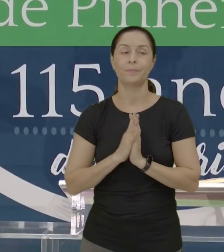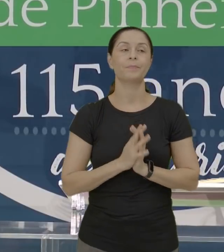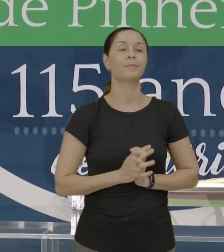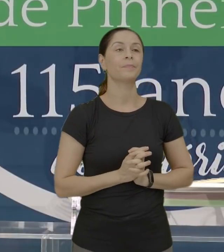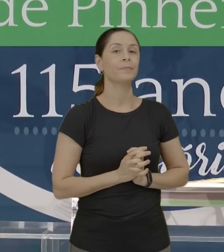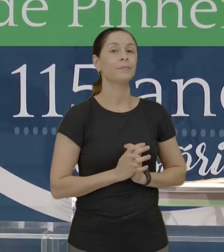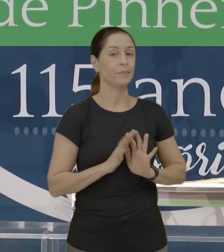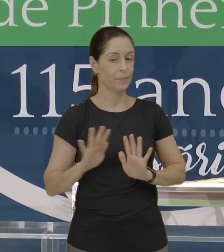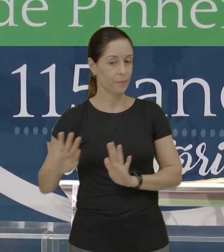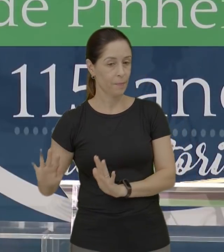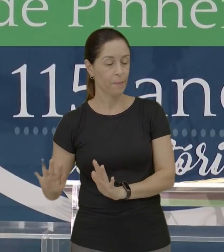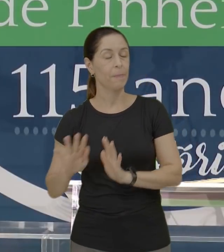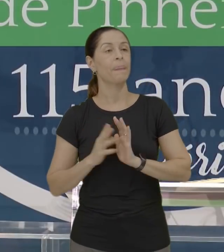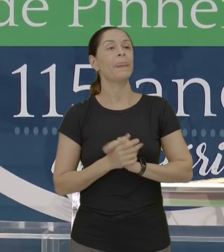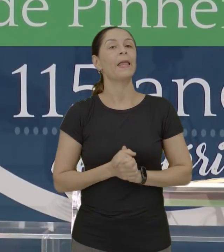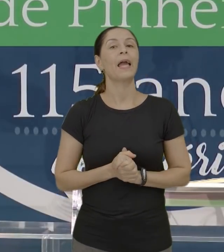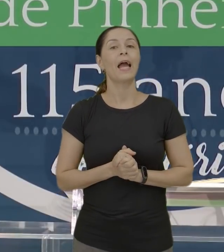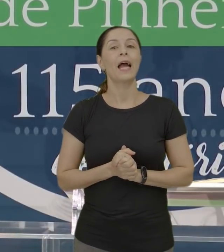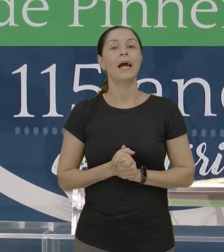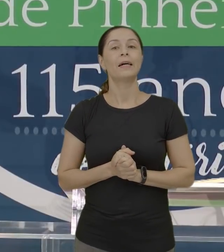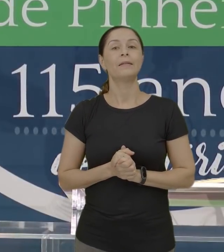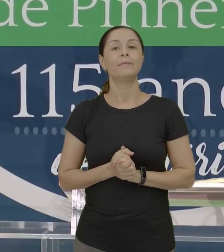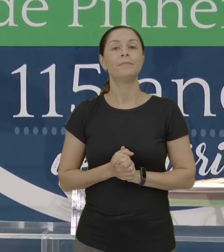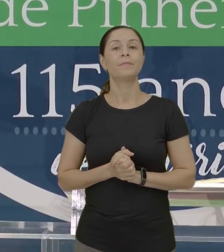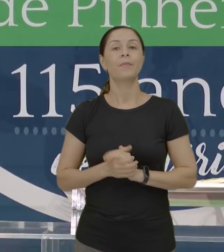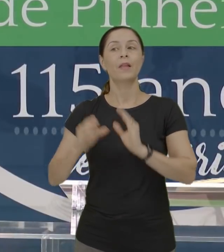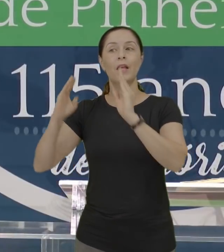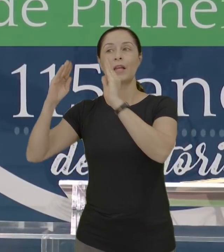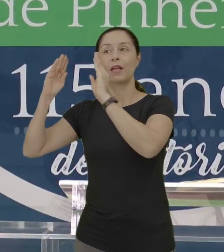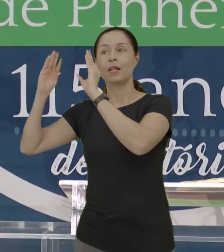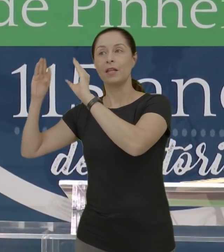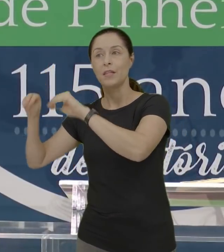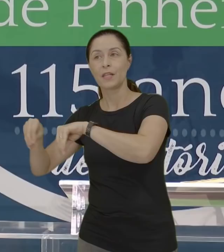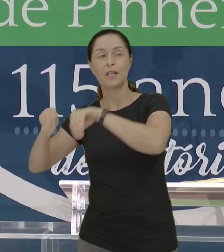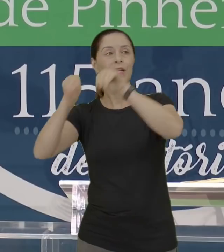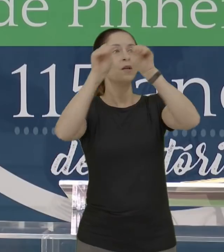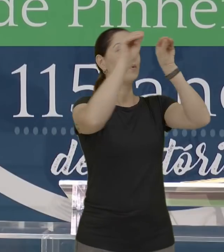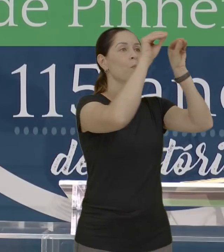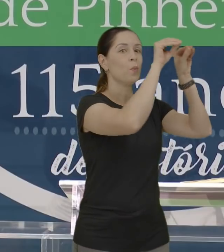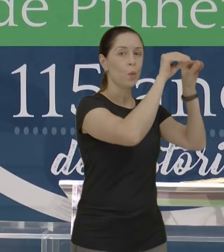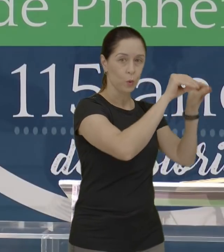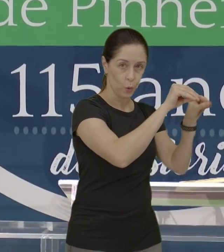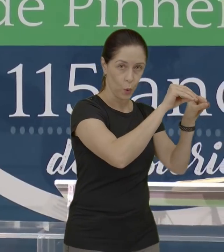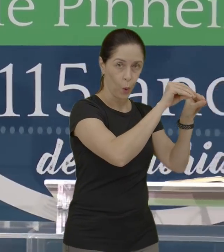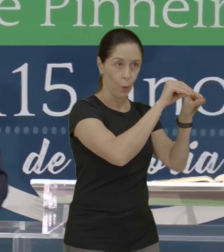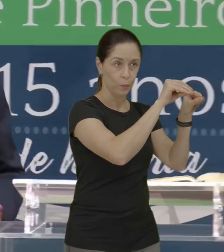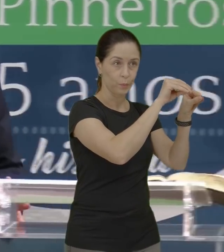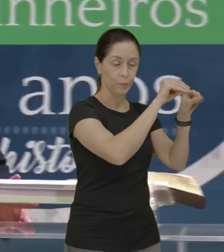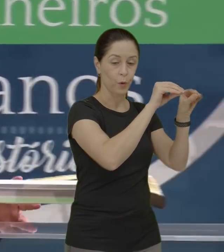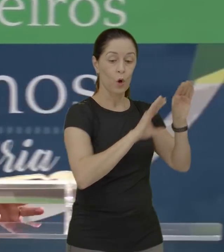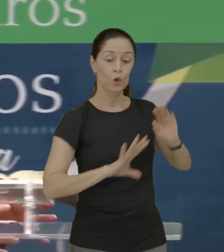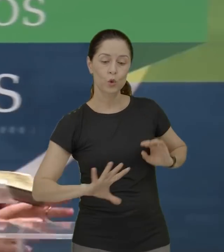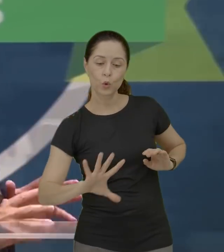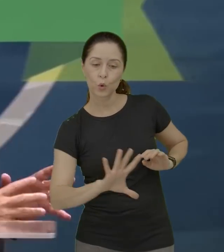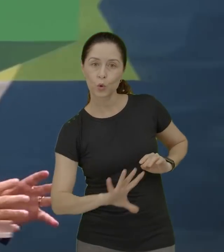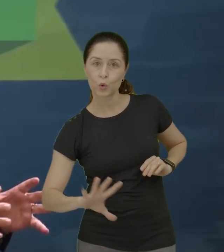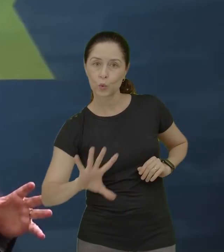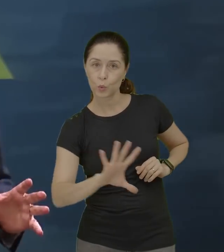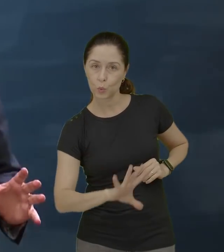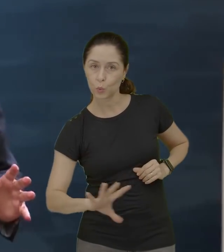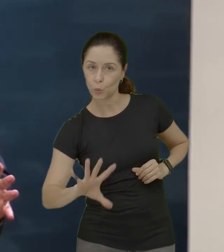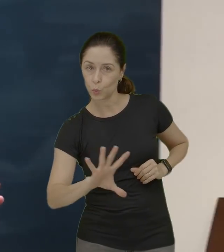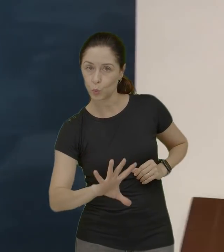E aí, eles se mudam aqui de Ur, do sul da Mesopotâmia, para